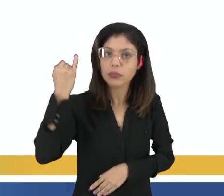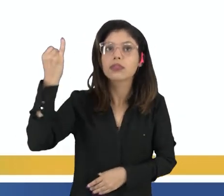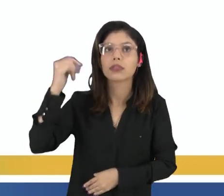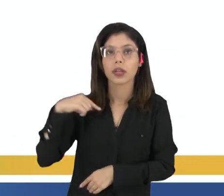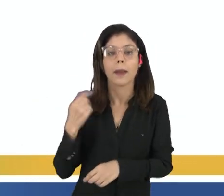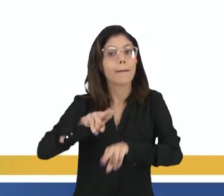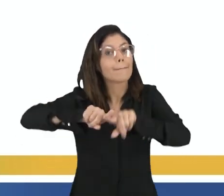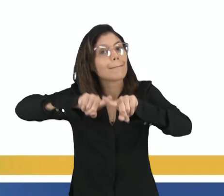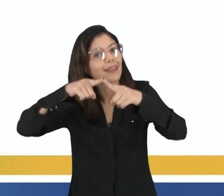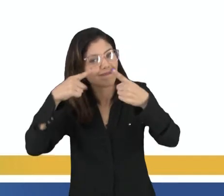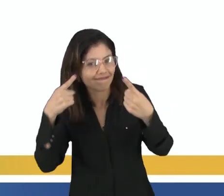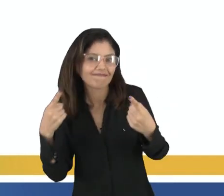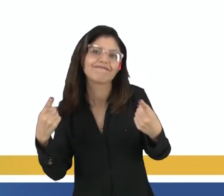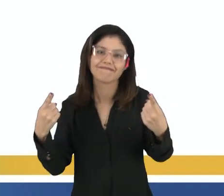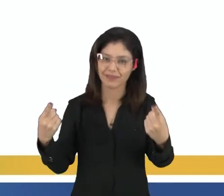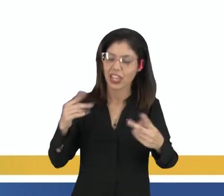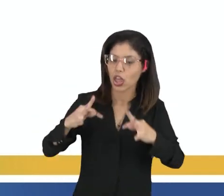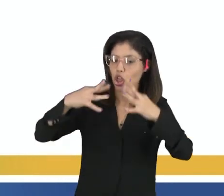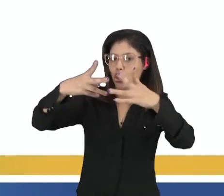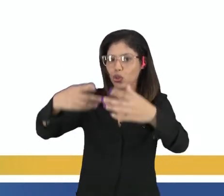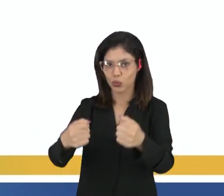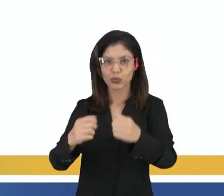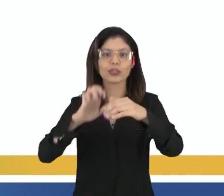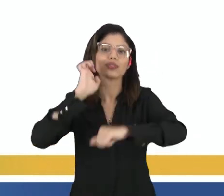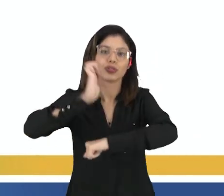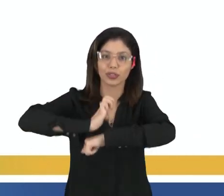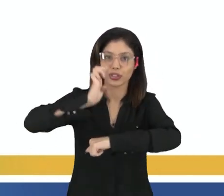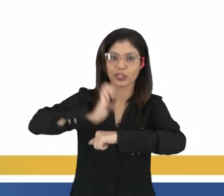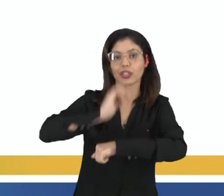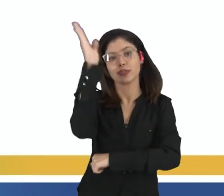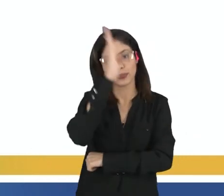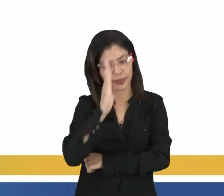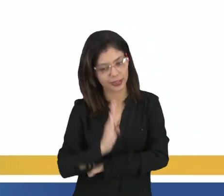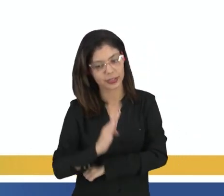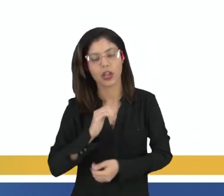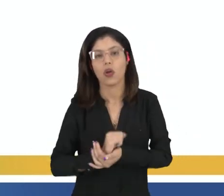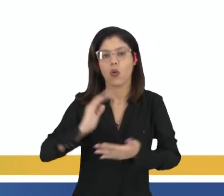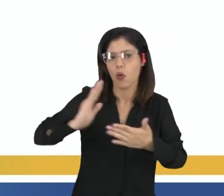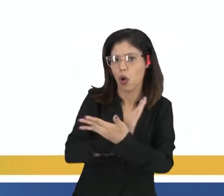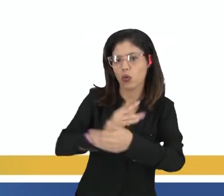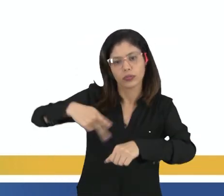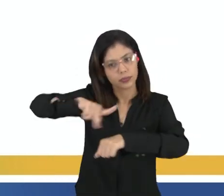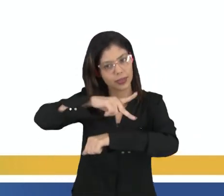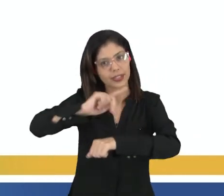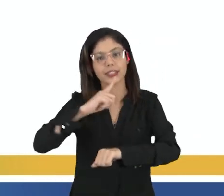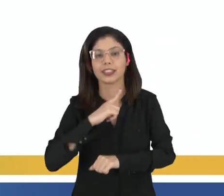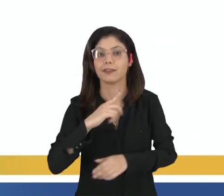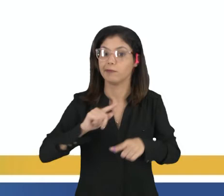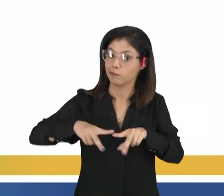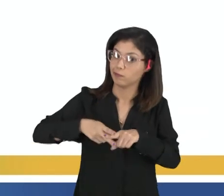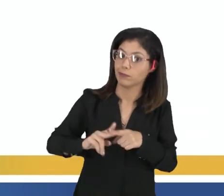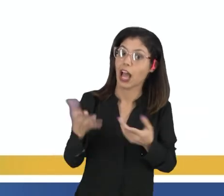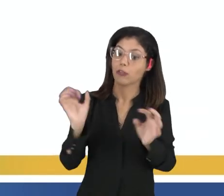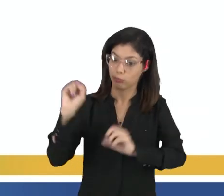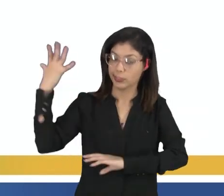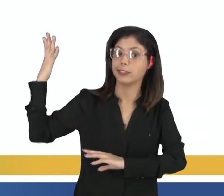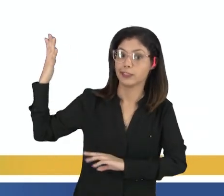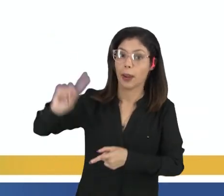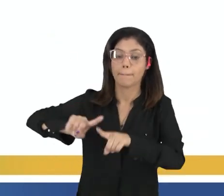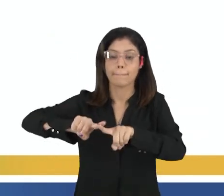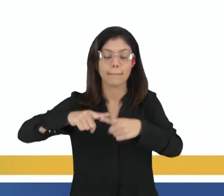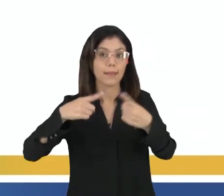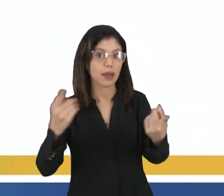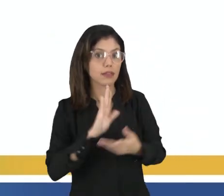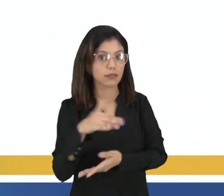eficiente, porém, nem em todos os estados do Brasil ou em alguns países ela funciona. Mas quando